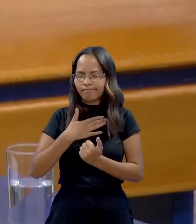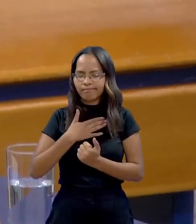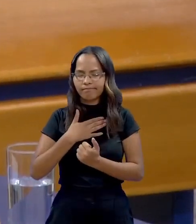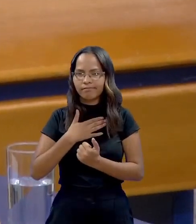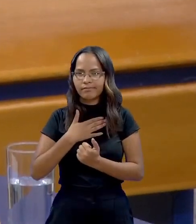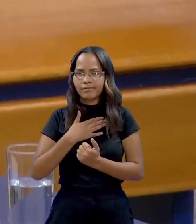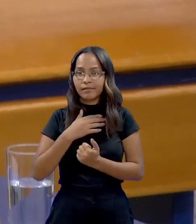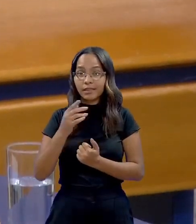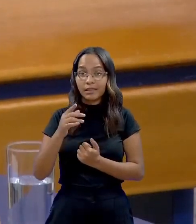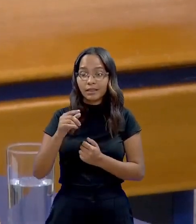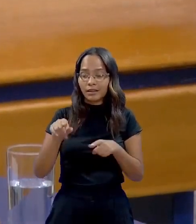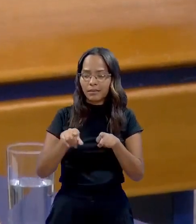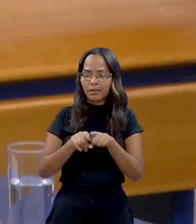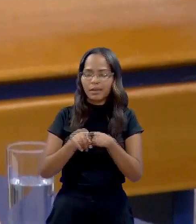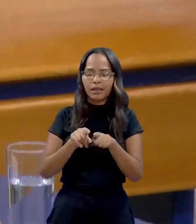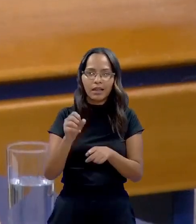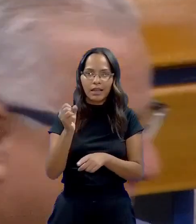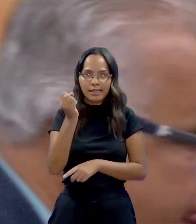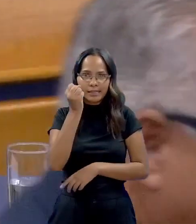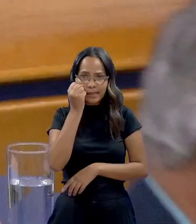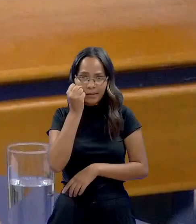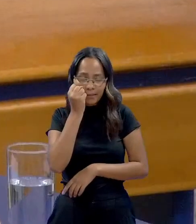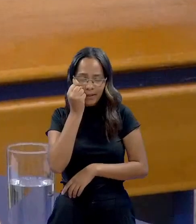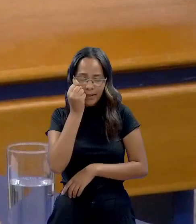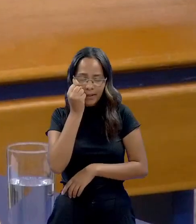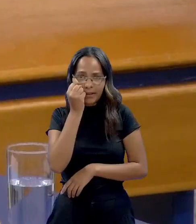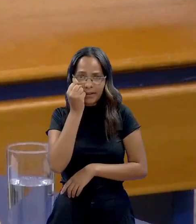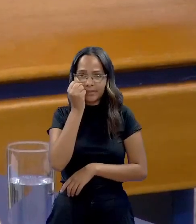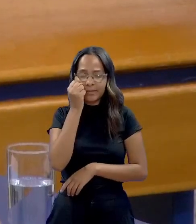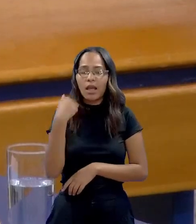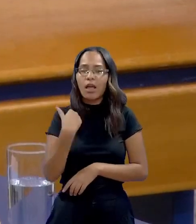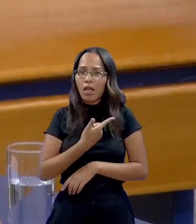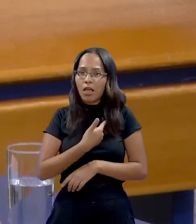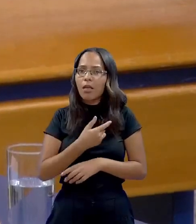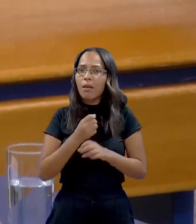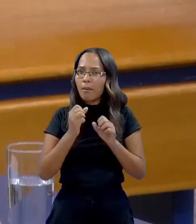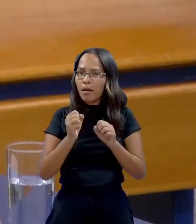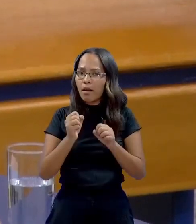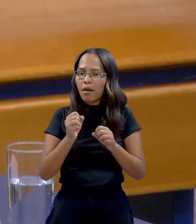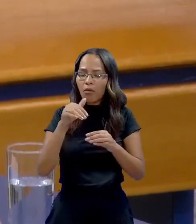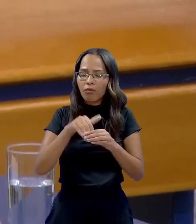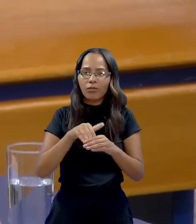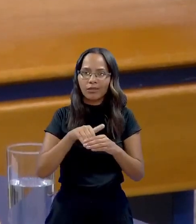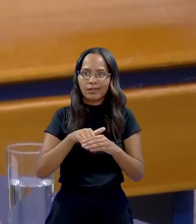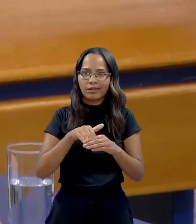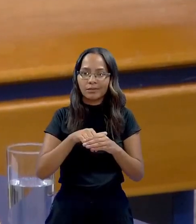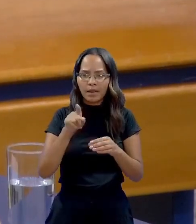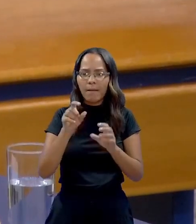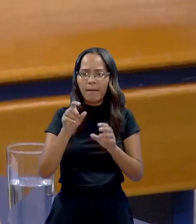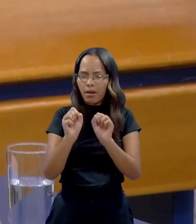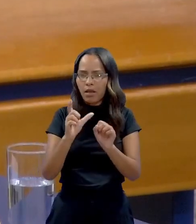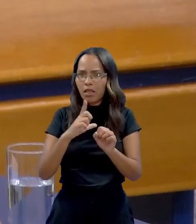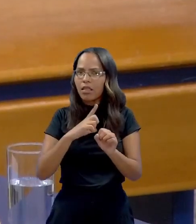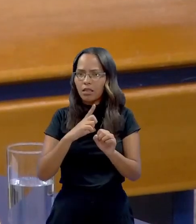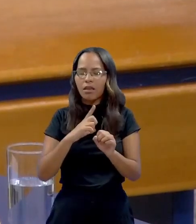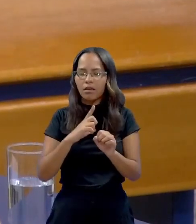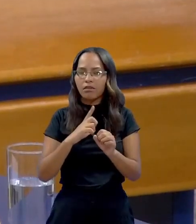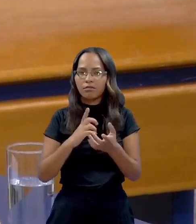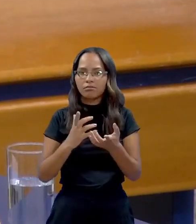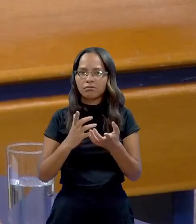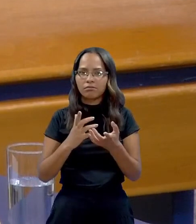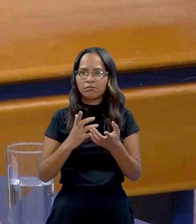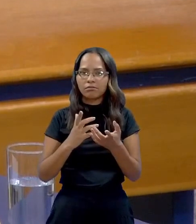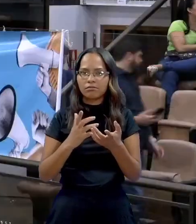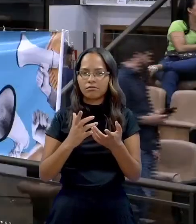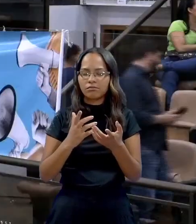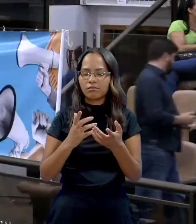vereadora Sabrina, e estamos aptos a poder fazer a votação para que eles possam ter direito à questão